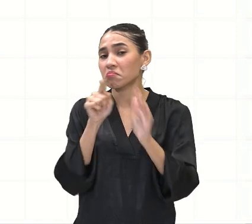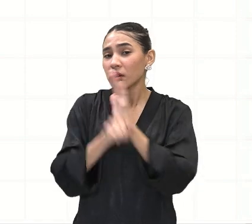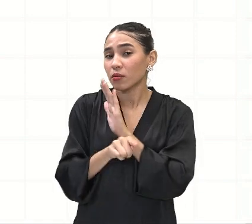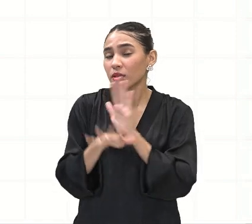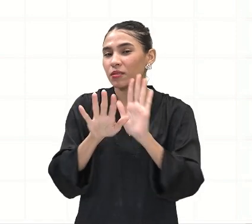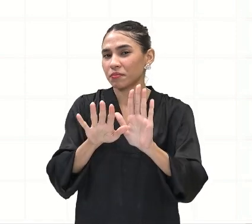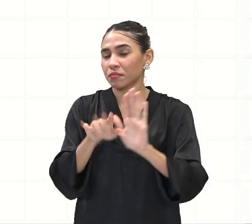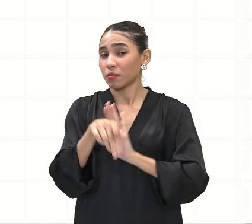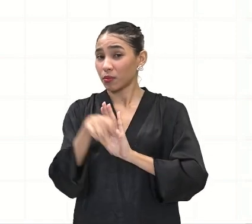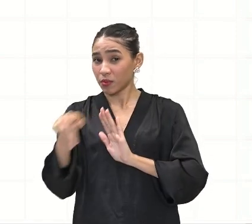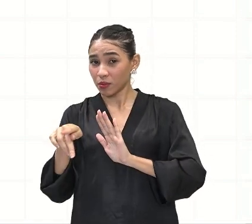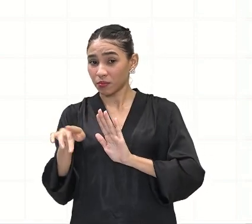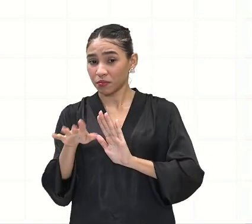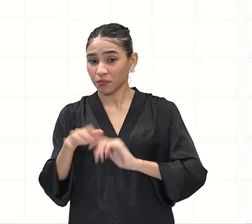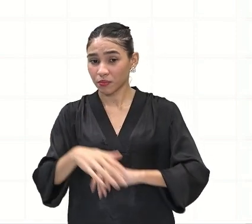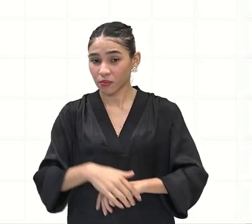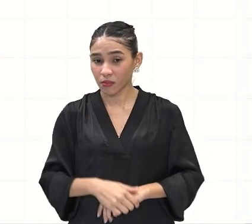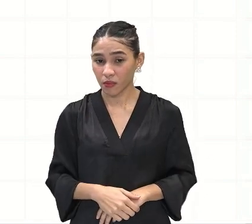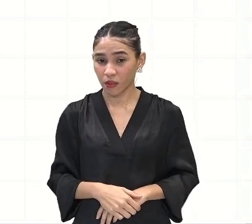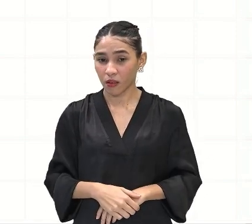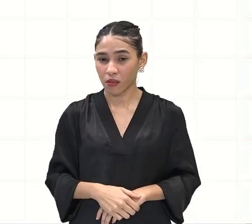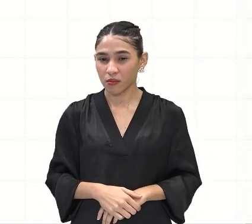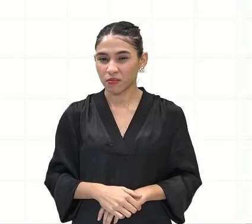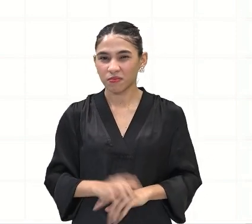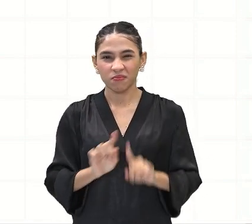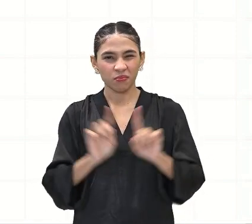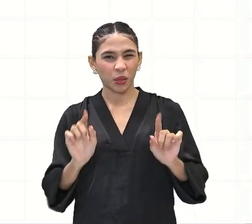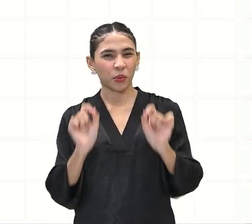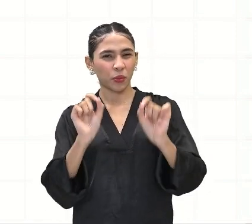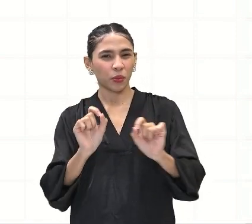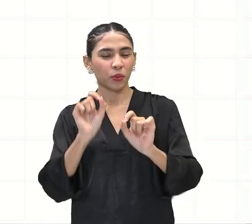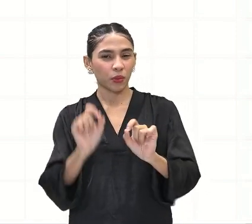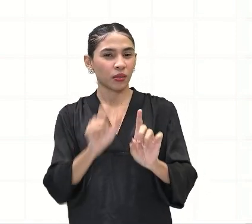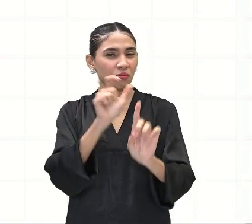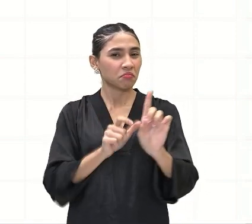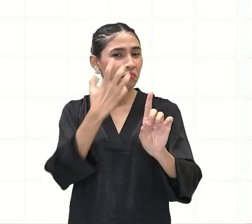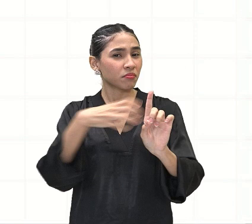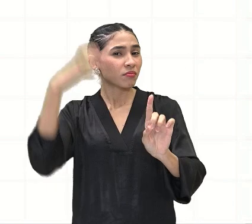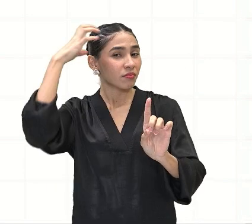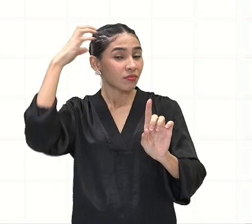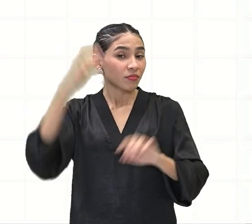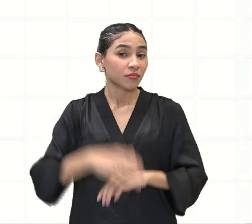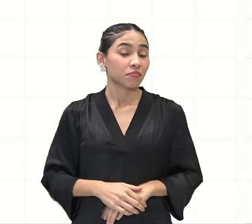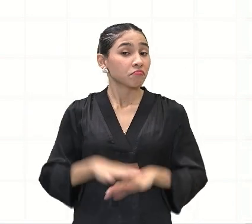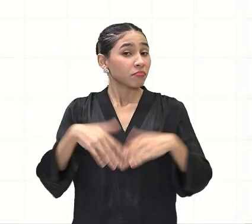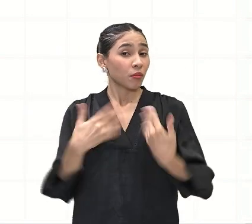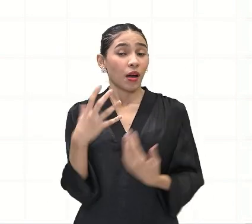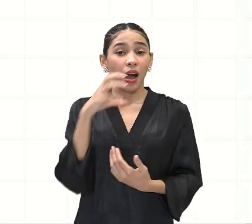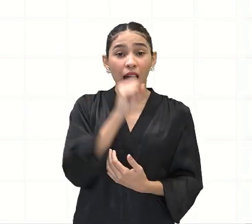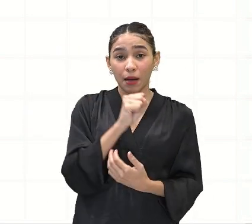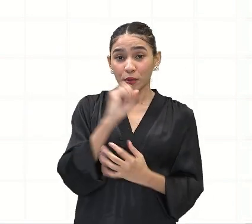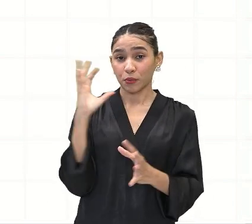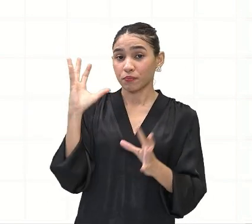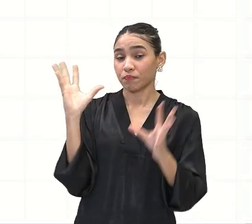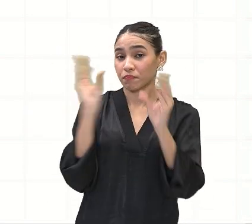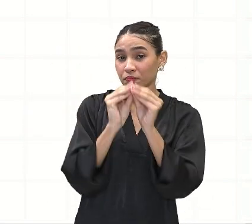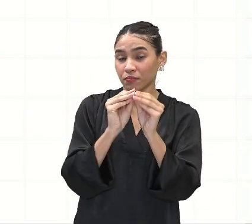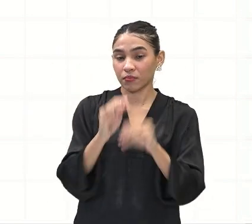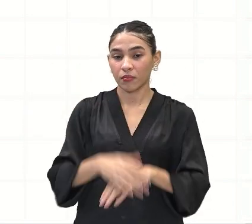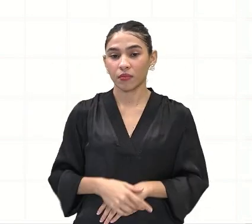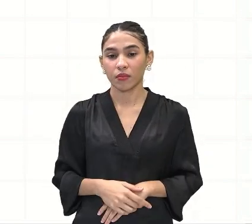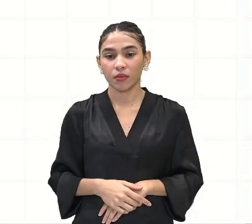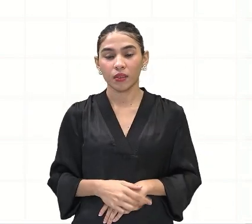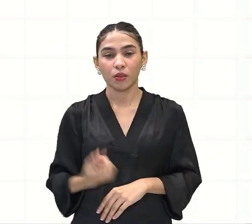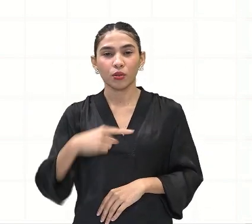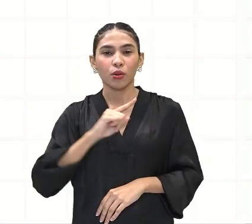professor, mas o que é o absolutismo? Bom, de um modo muito rápido, entendemos que